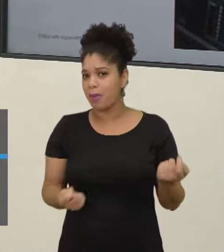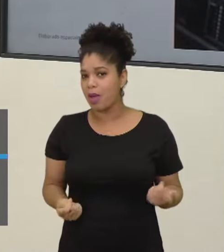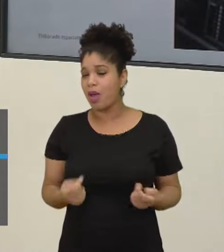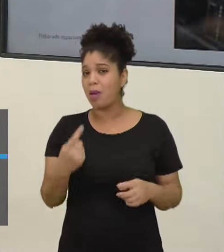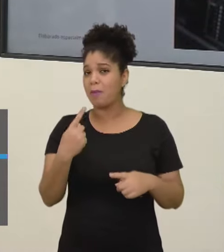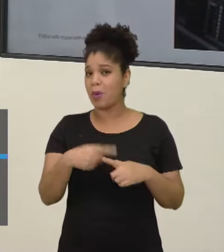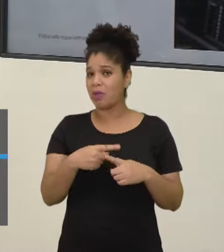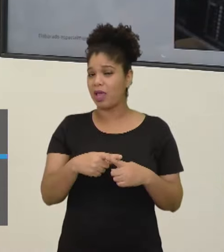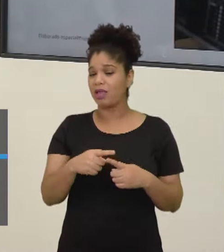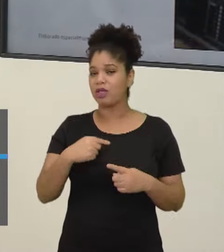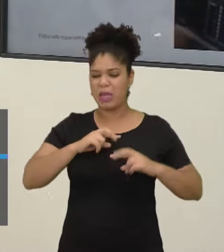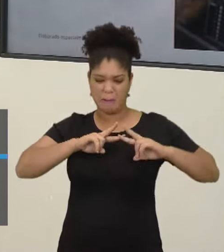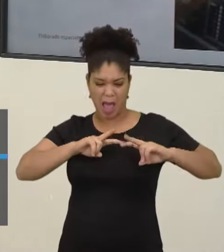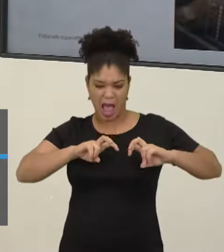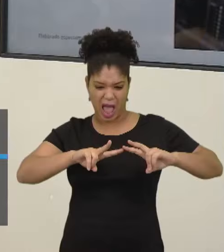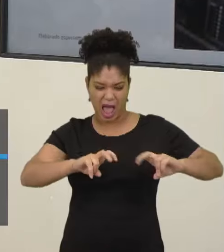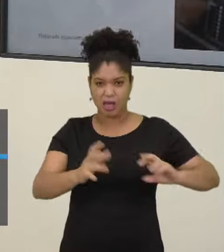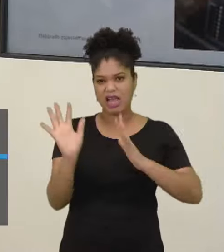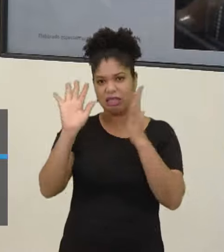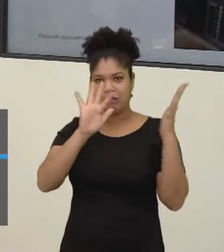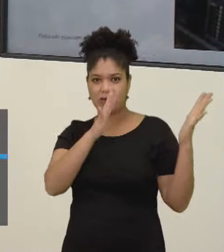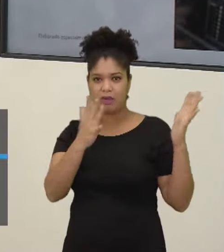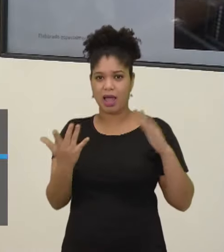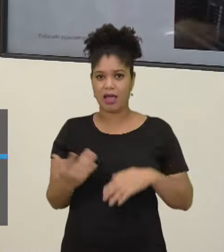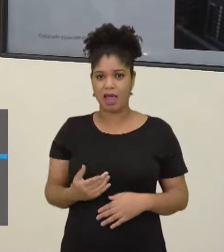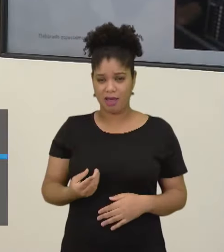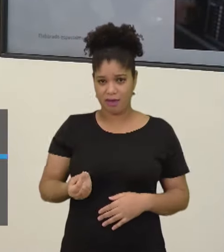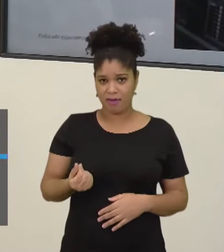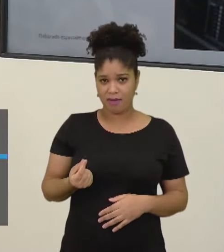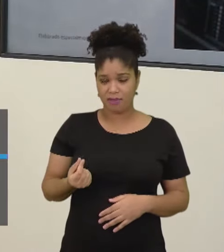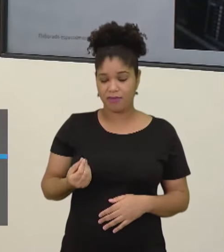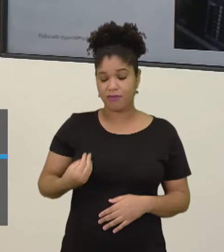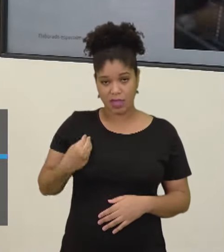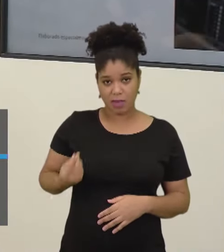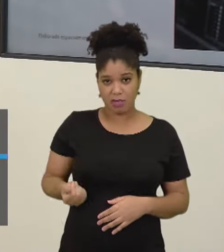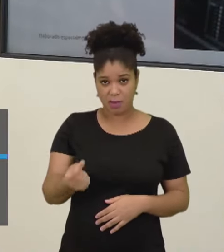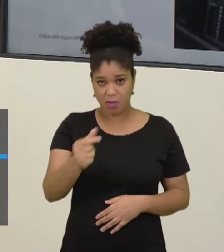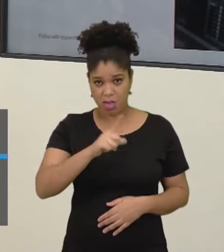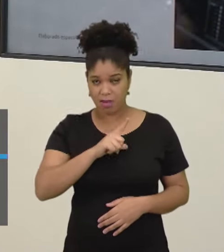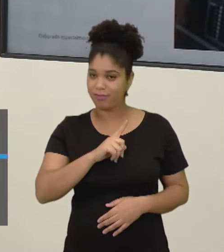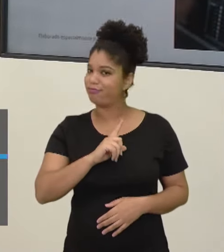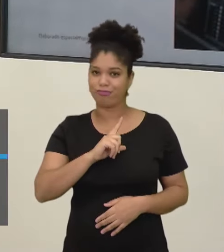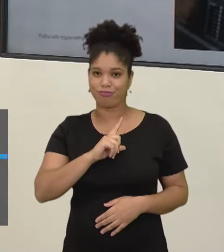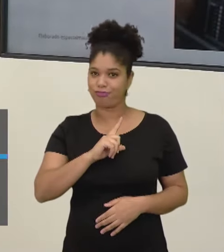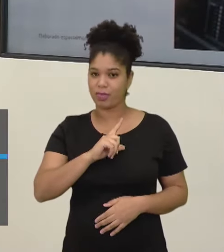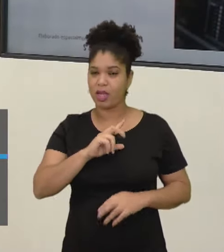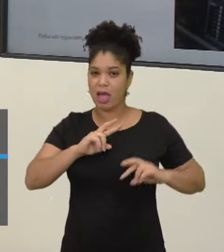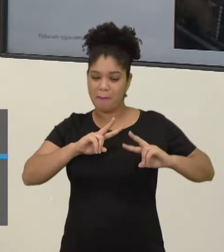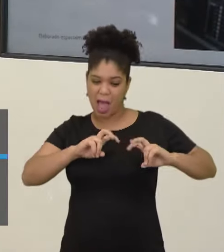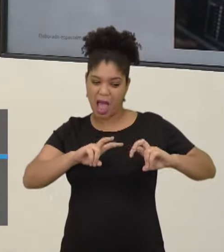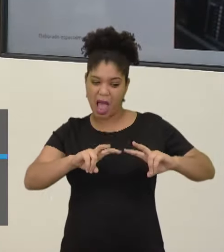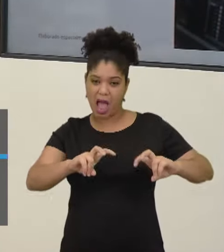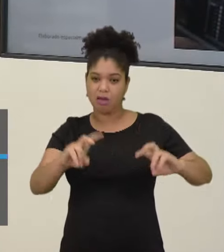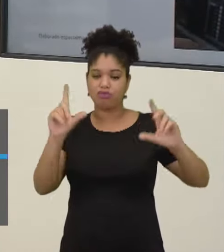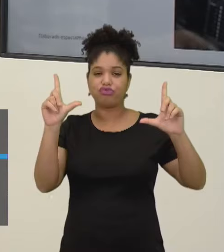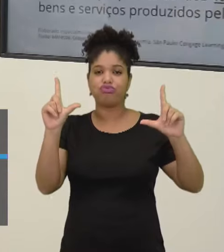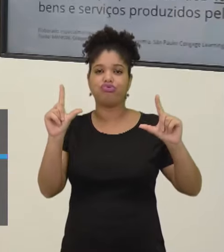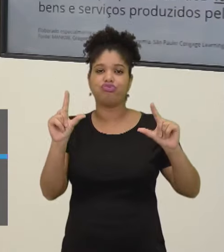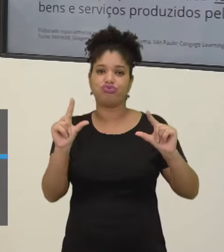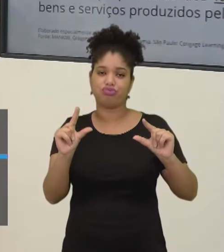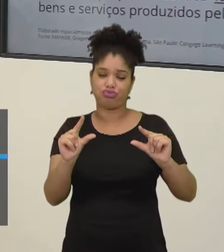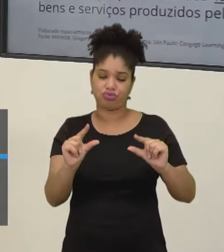são infinitos. Então, você precisa de uma ciência para estudar a melhor forma de administrar esses recursos, senão vai ter gente passando